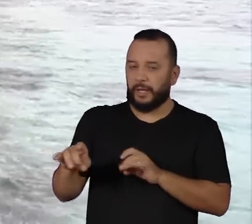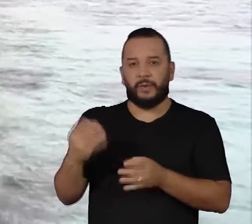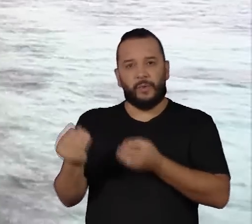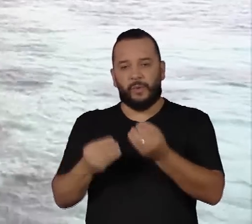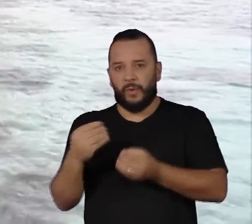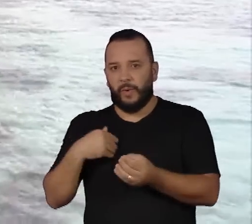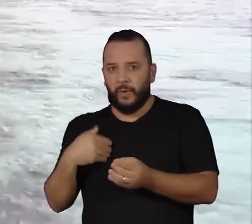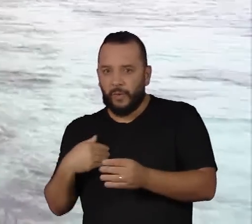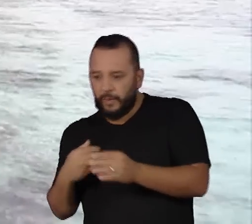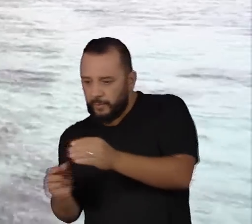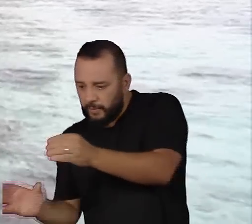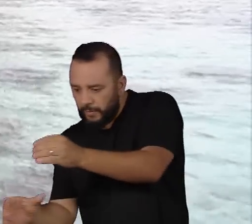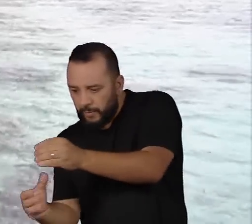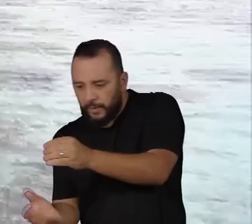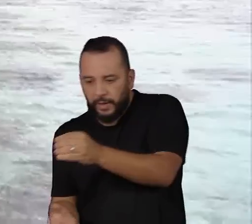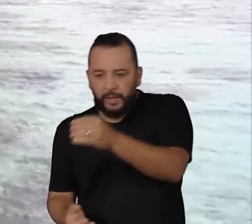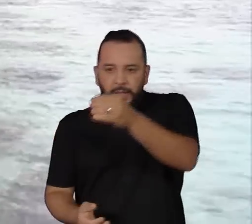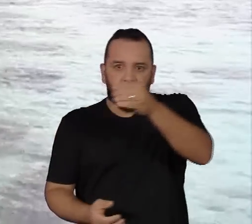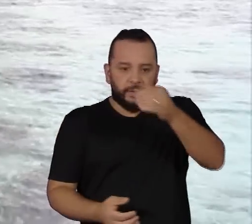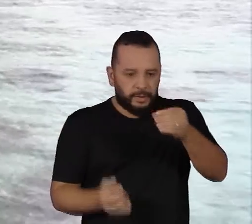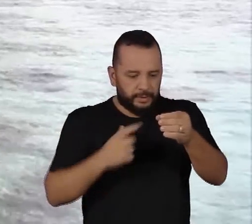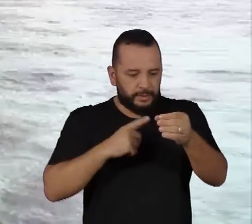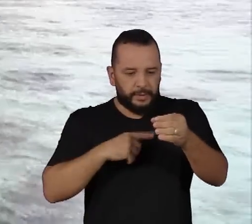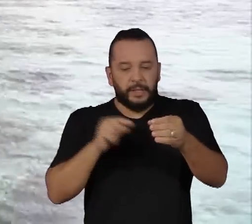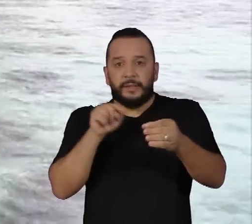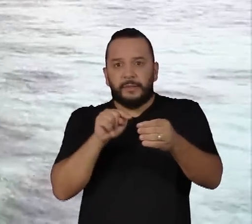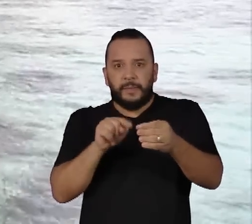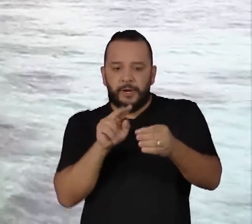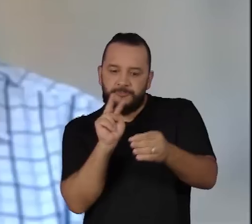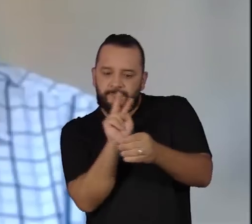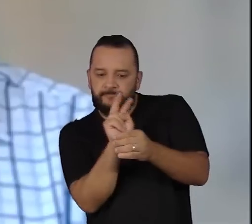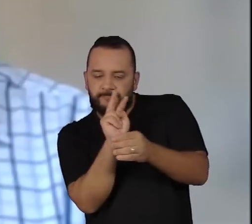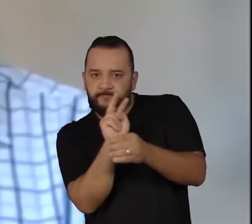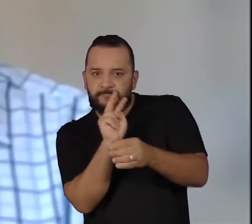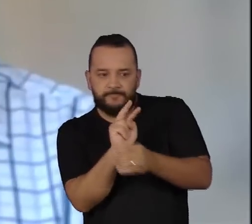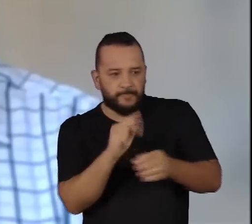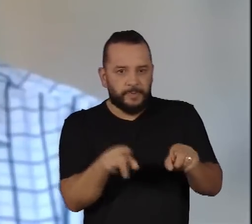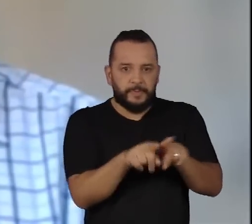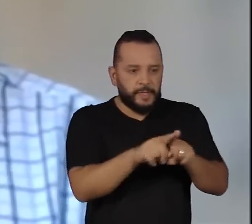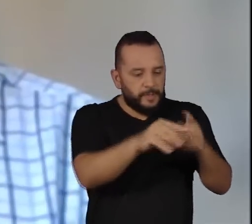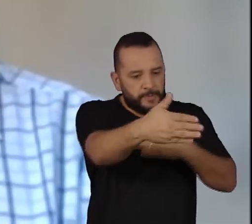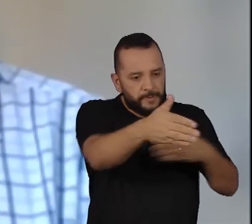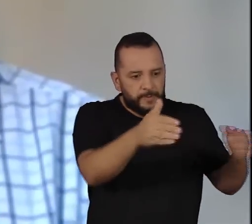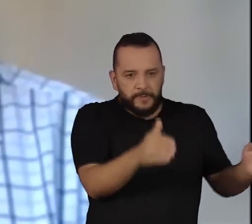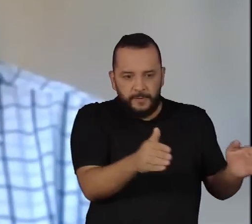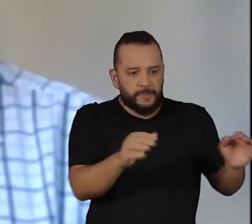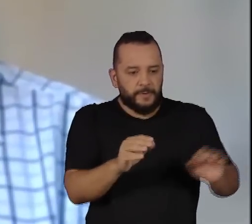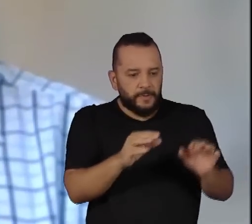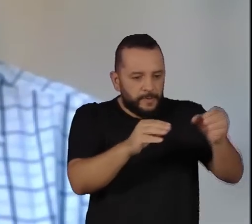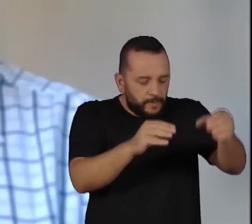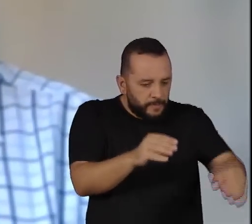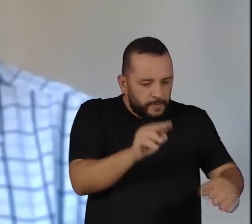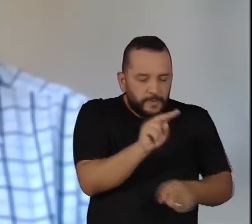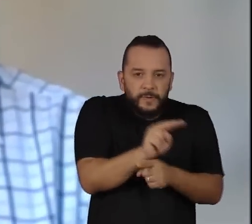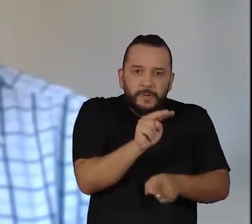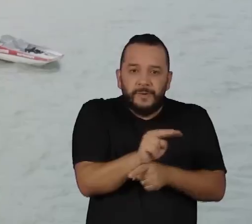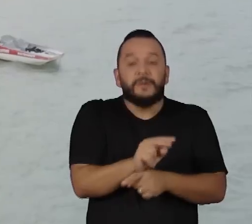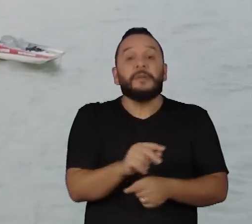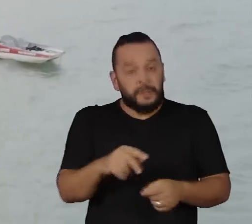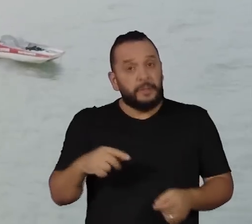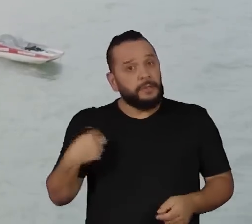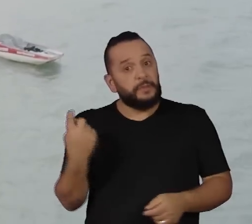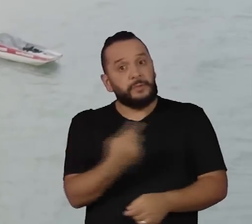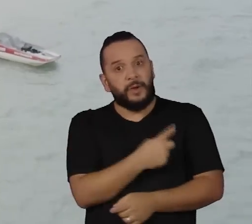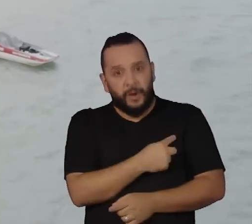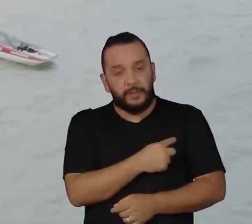coleta, técnicas para o suporte, desenvolveu patentes para isso, e o que a gente buscou foi trazer isso para uma